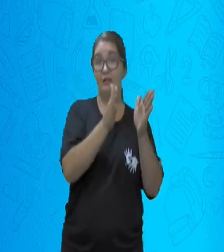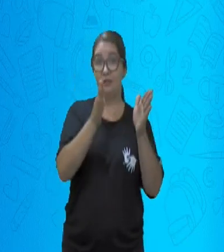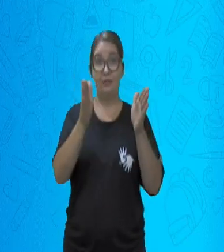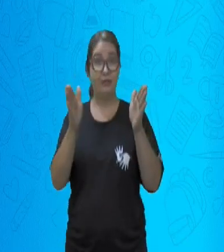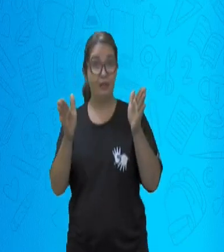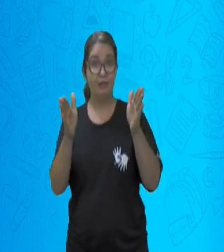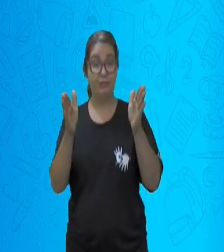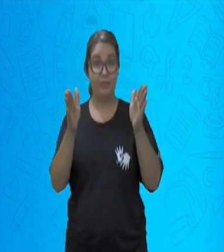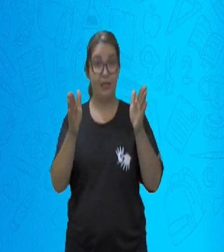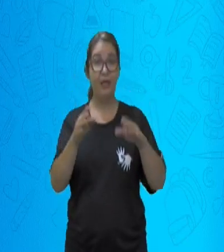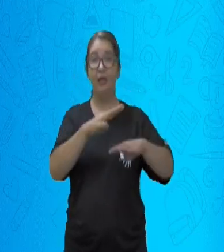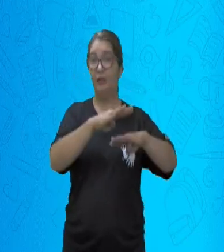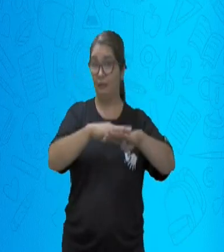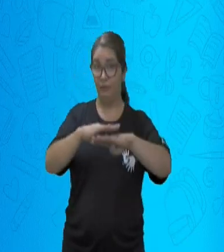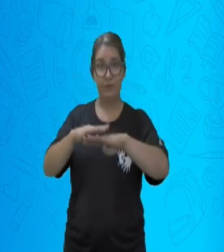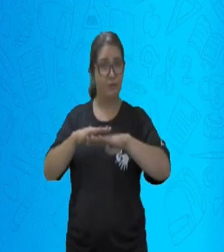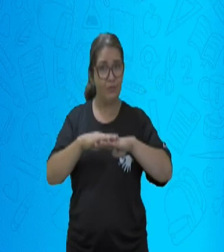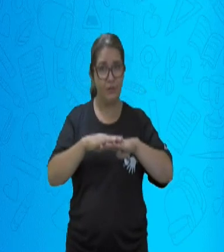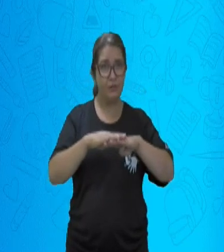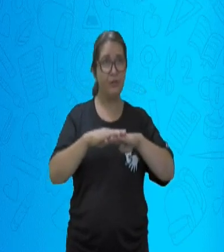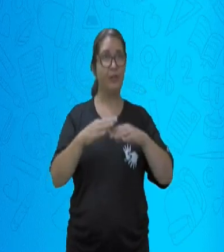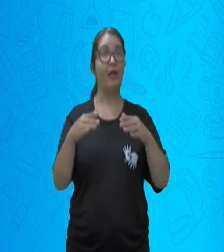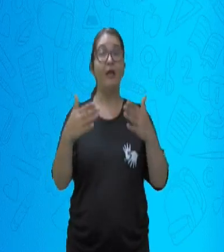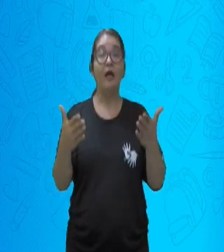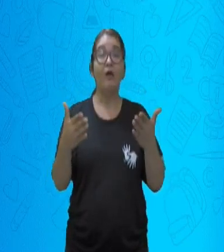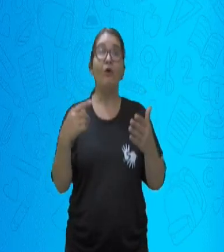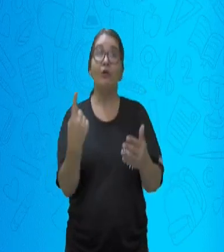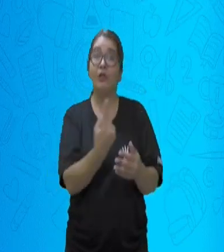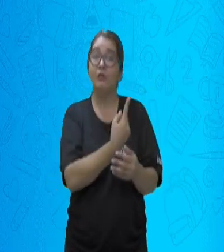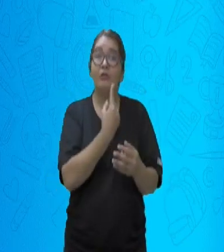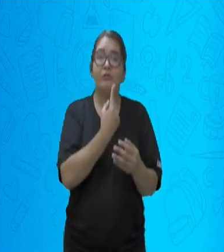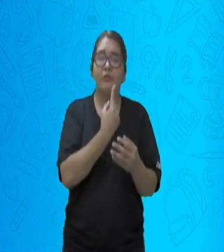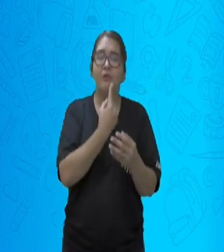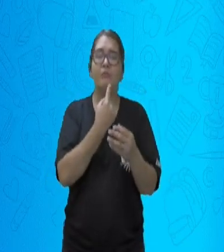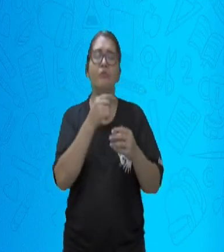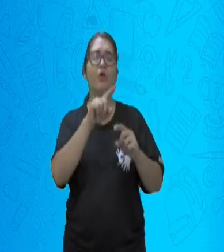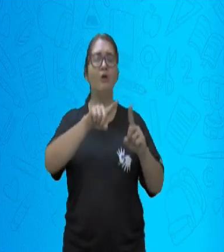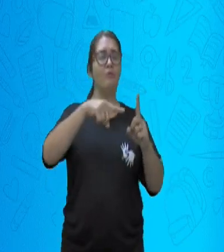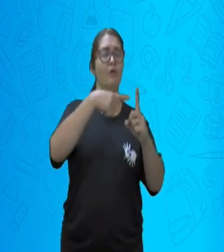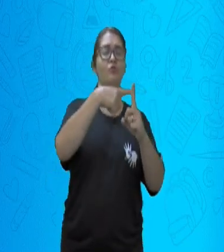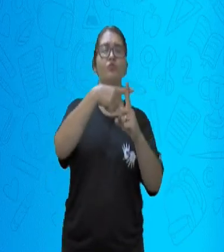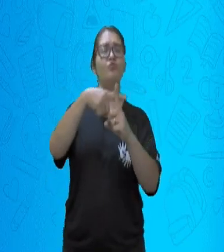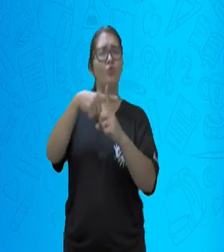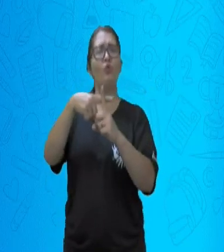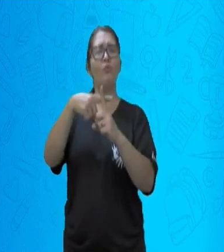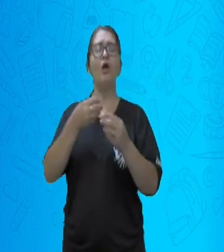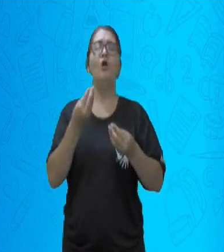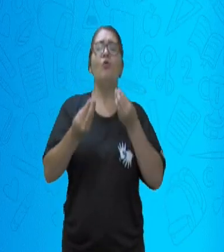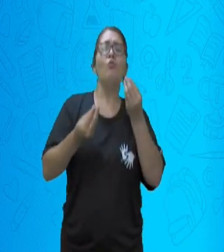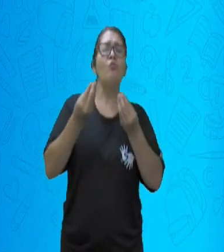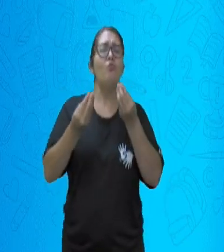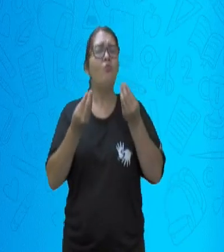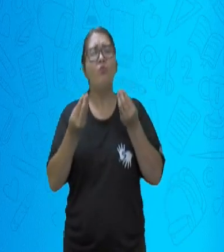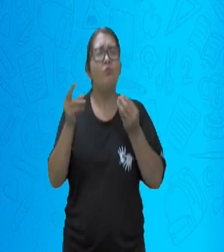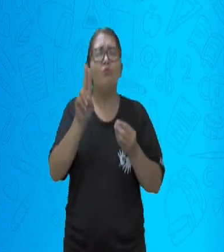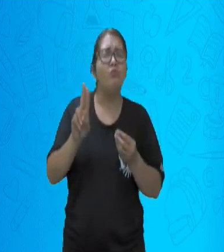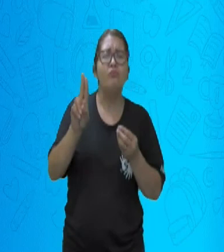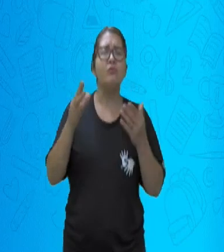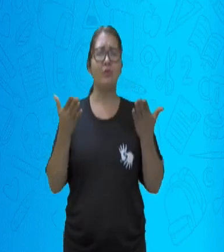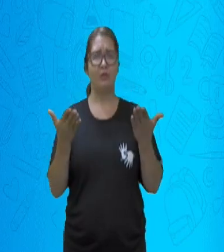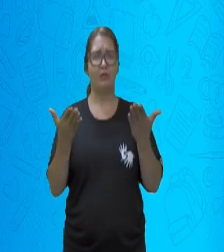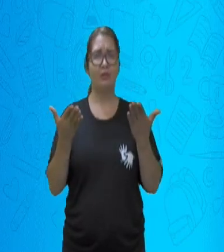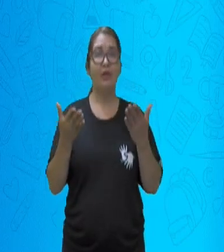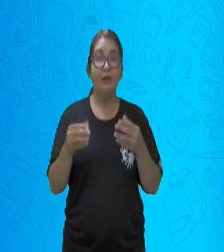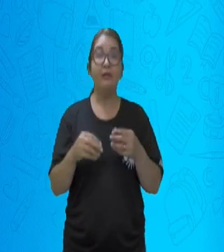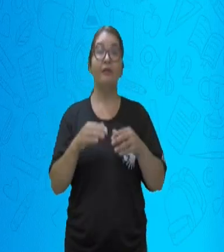lugares onde elas ficam. E agora a gente vai falar um pouquinho da soma. Prestem atenção. Na soma,